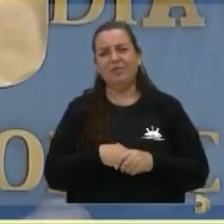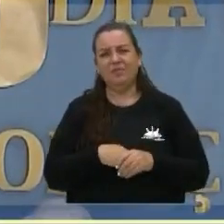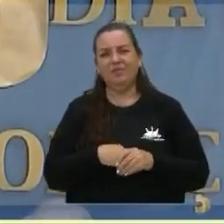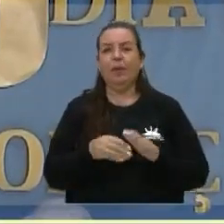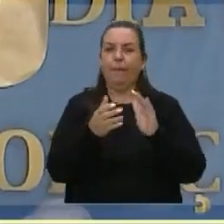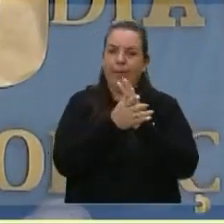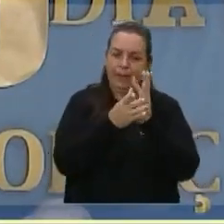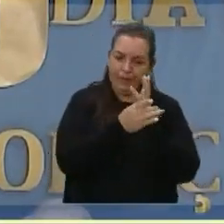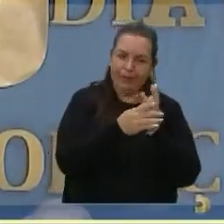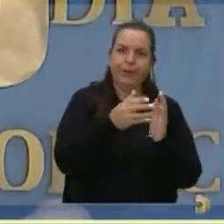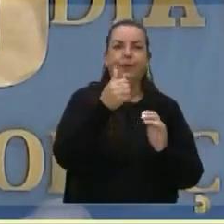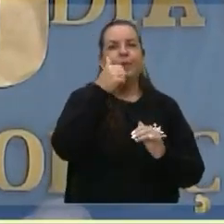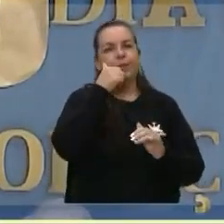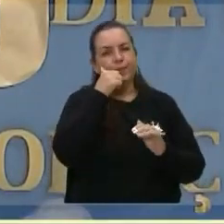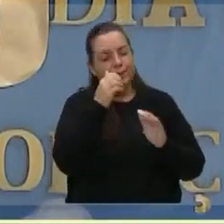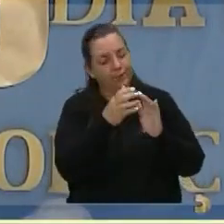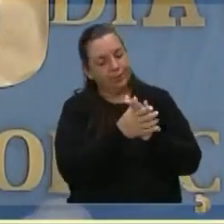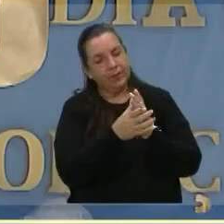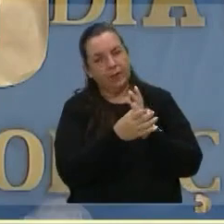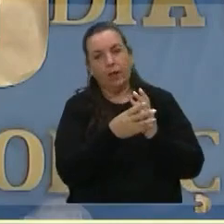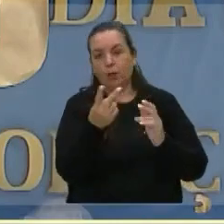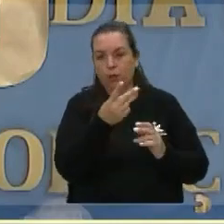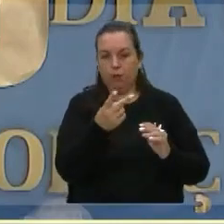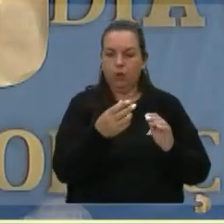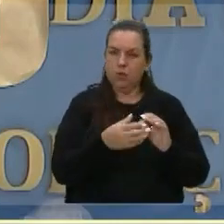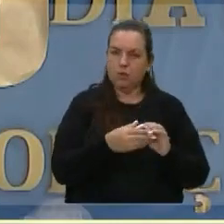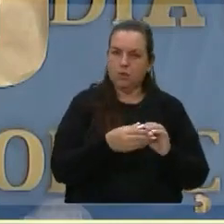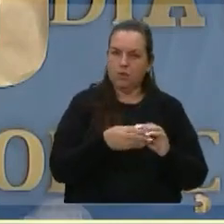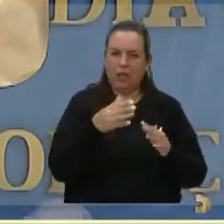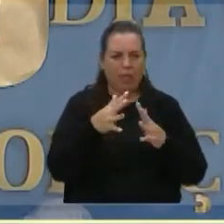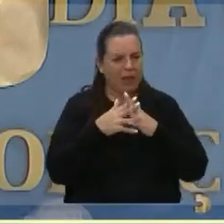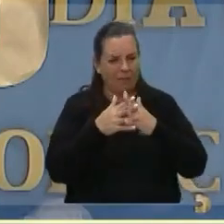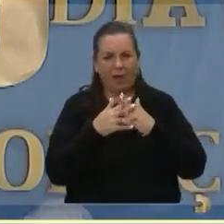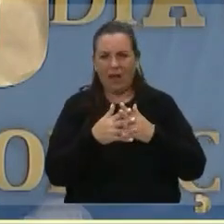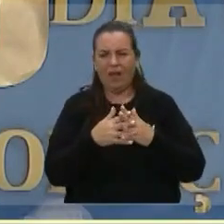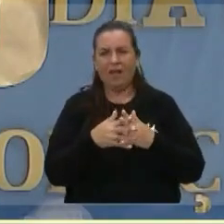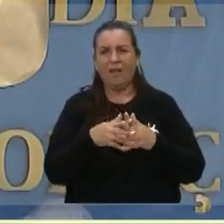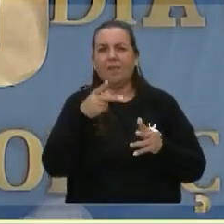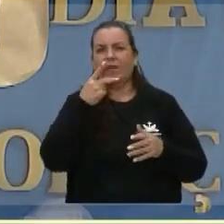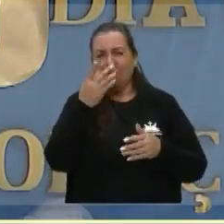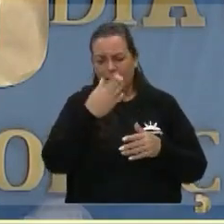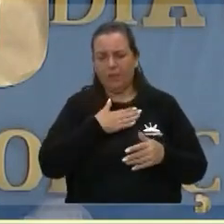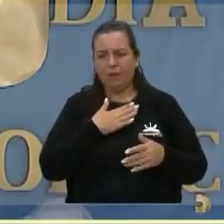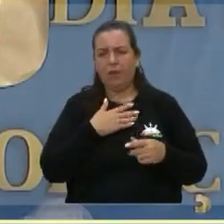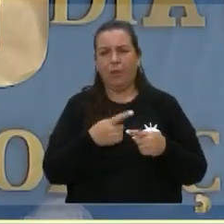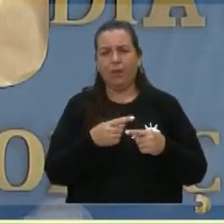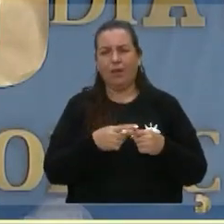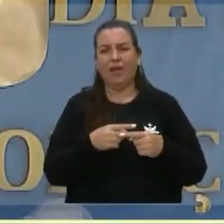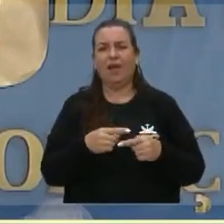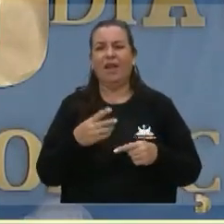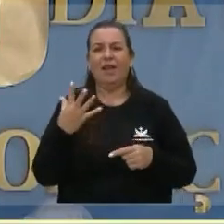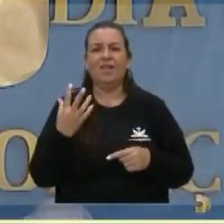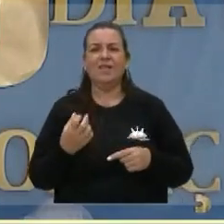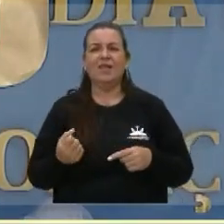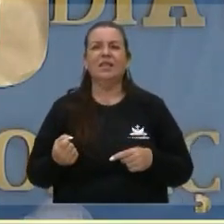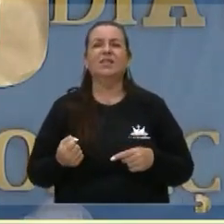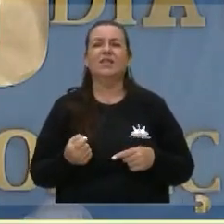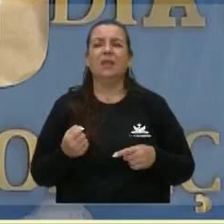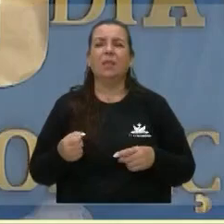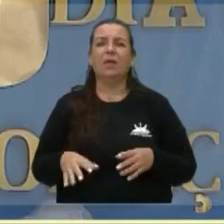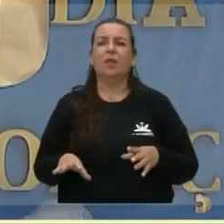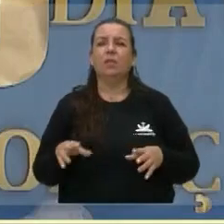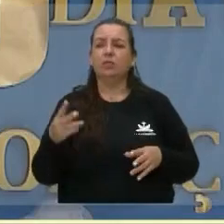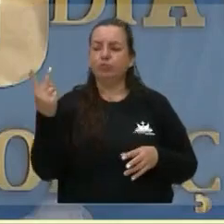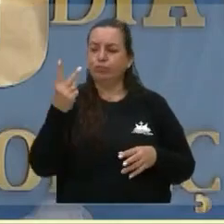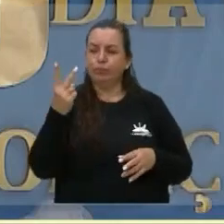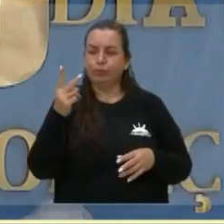mulher. Olha como isso atrapalha. Diga para mim. Recebeu uma... Tá duas